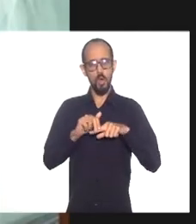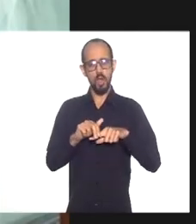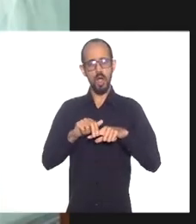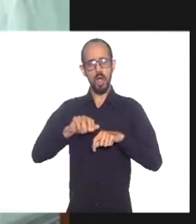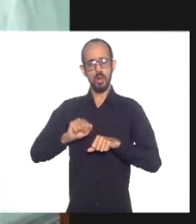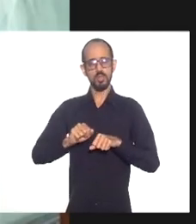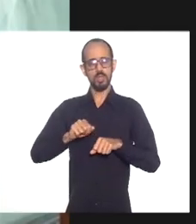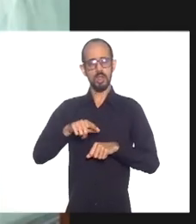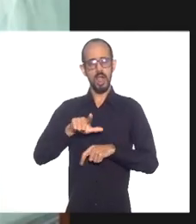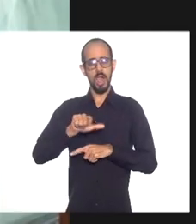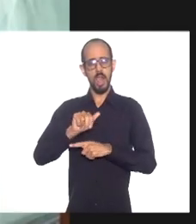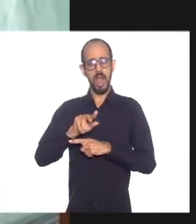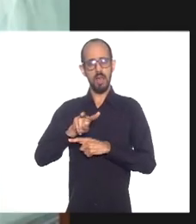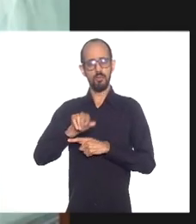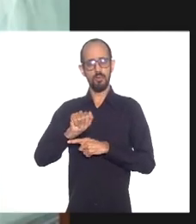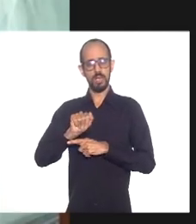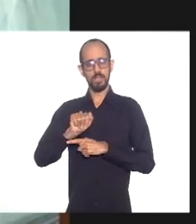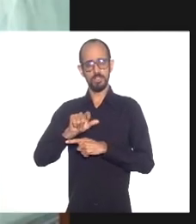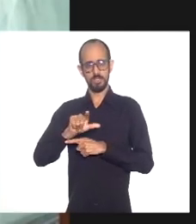Lava Jato,